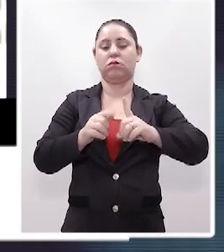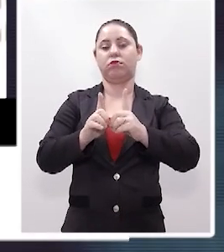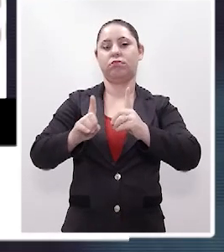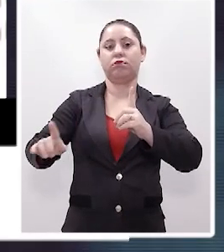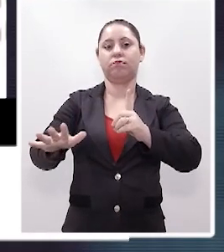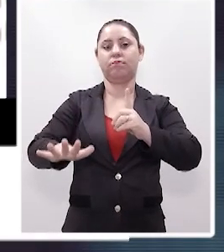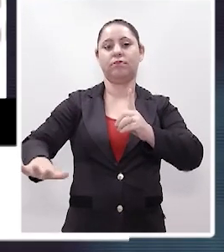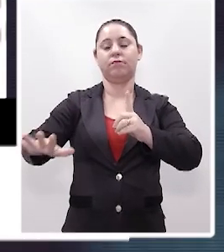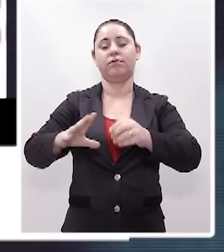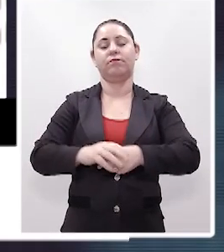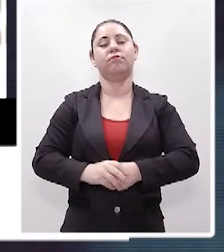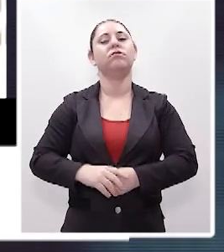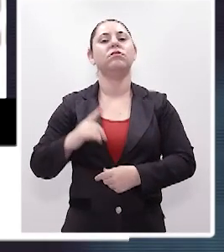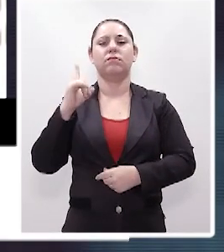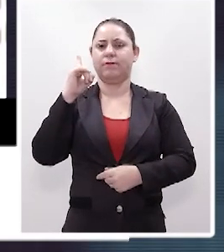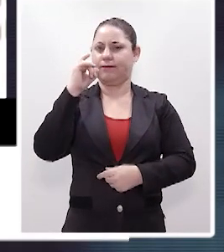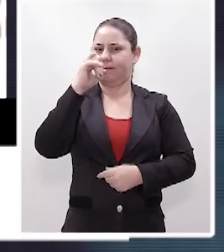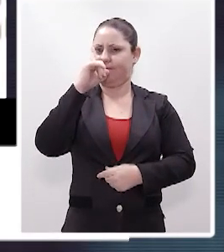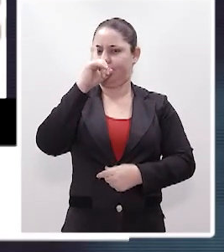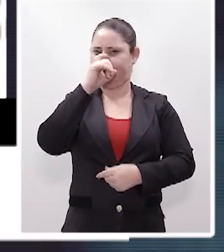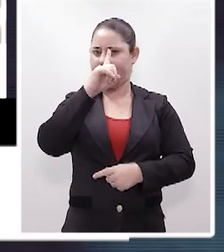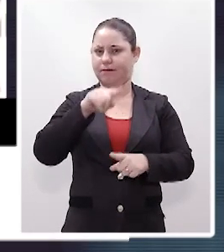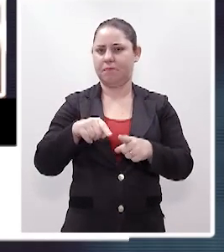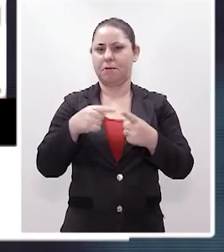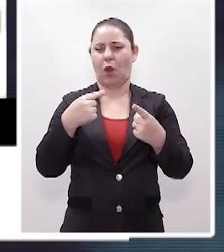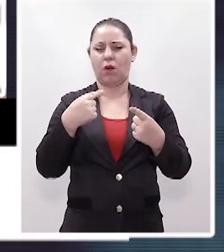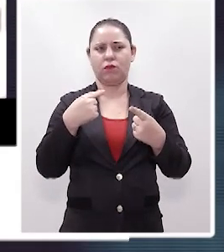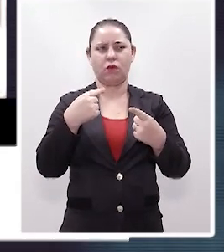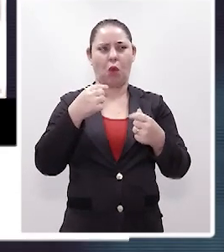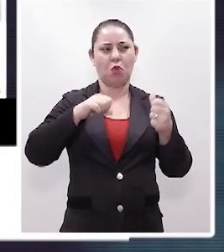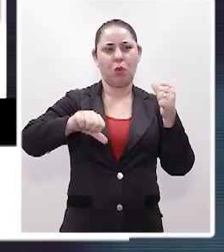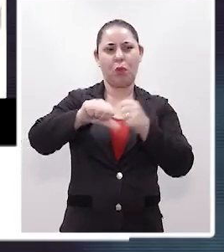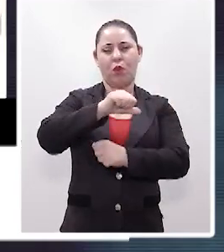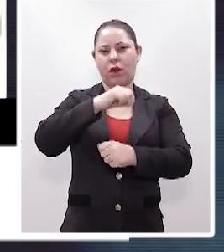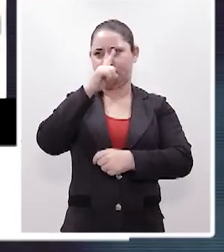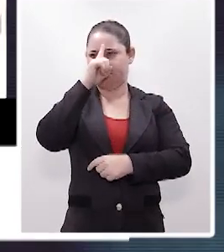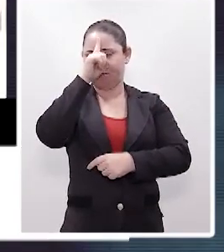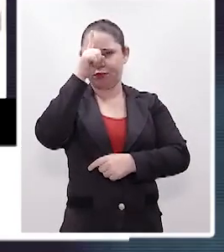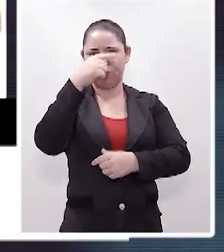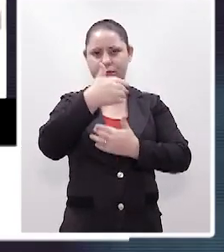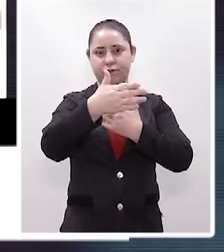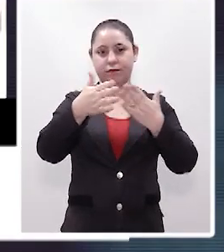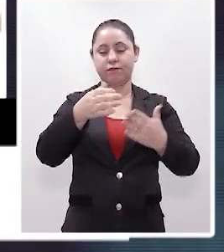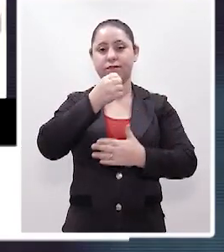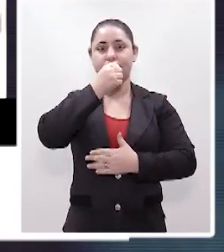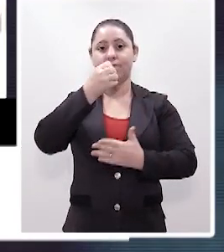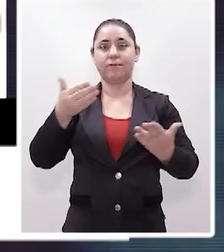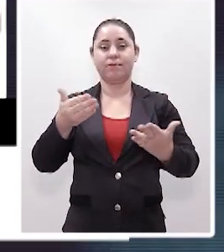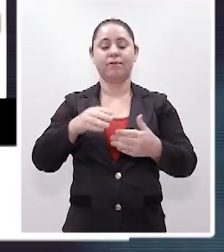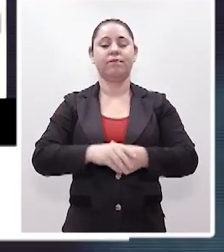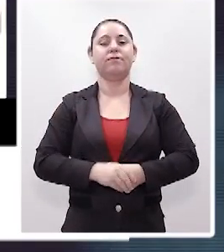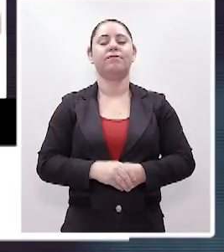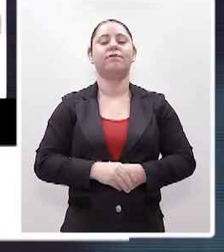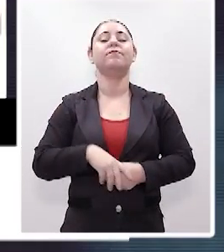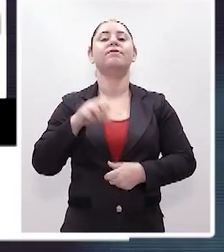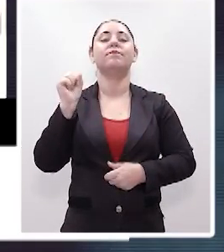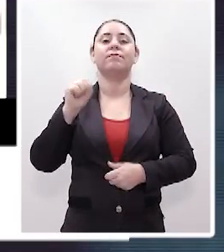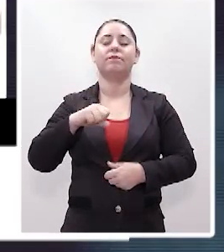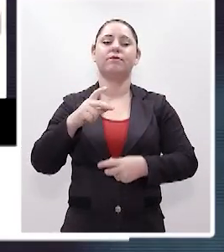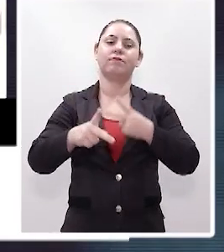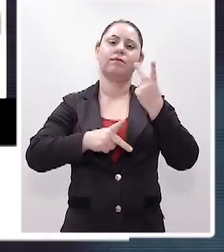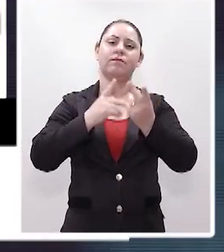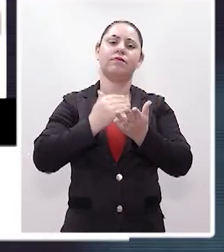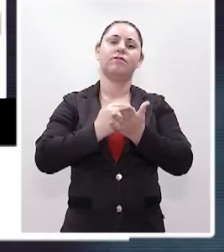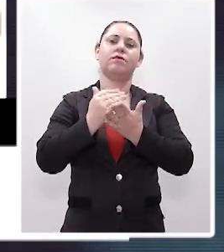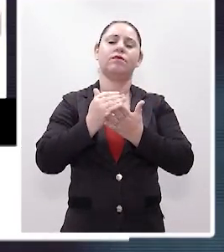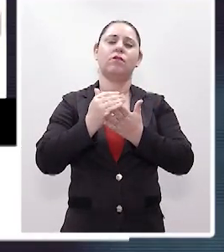social. É difícil, mas vamos trocar uma ideia aqui durante a sala de imprensa. Vamos sim. Eu